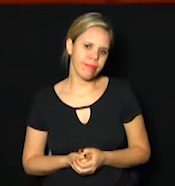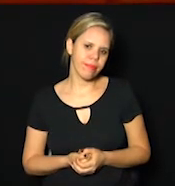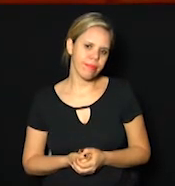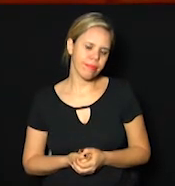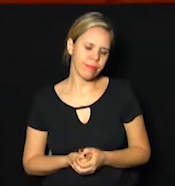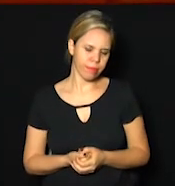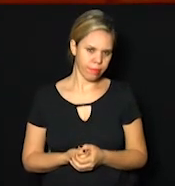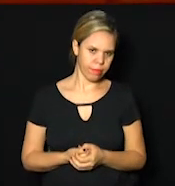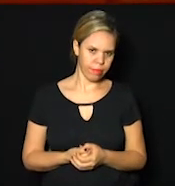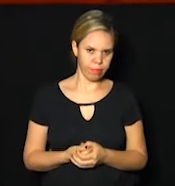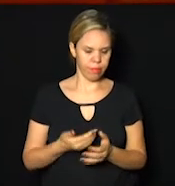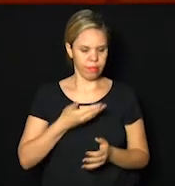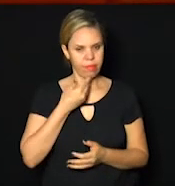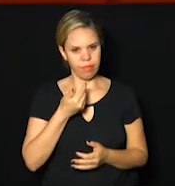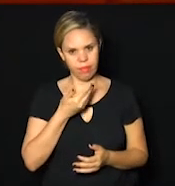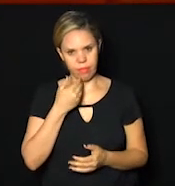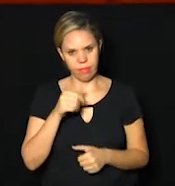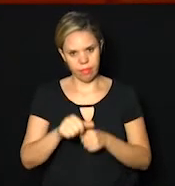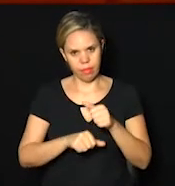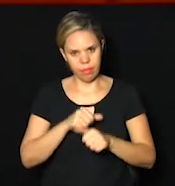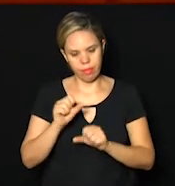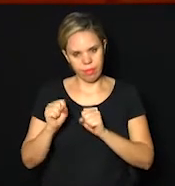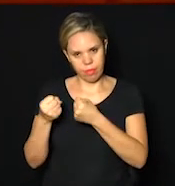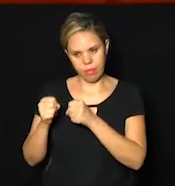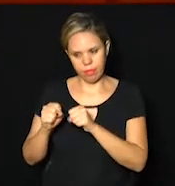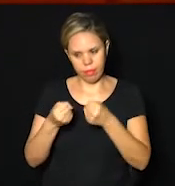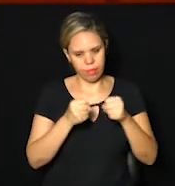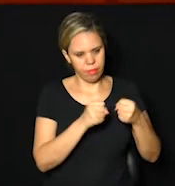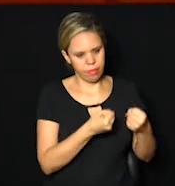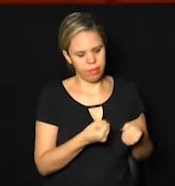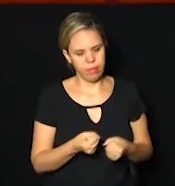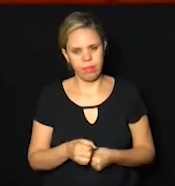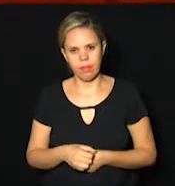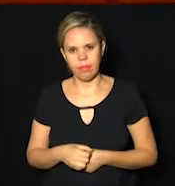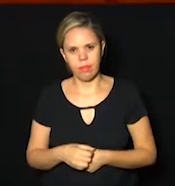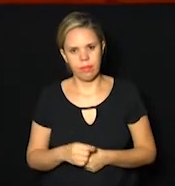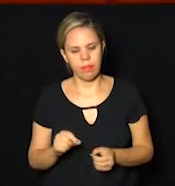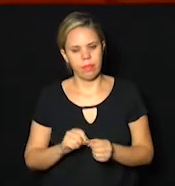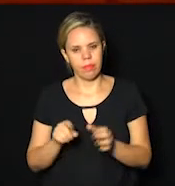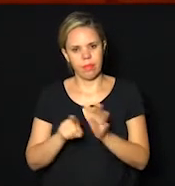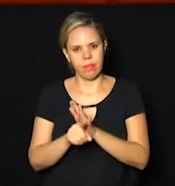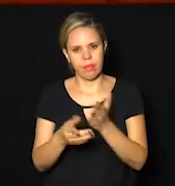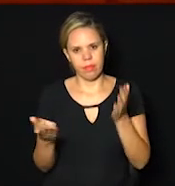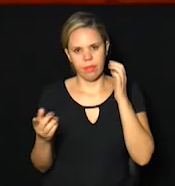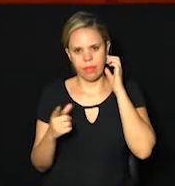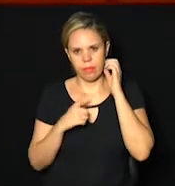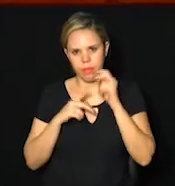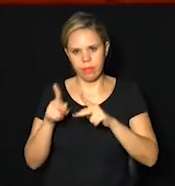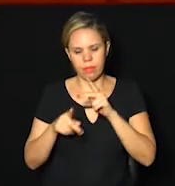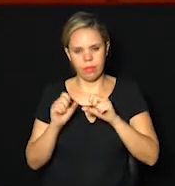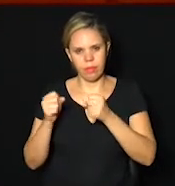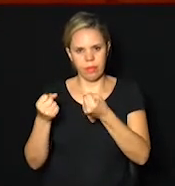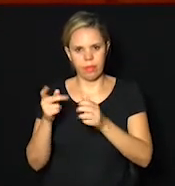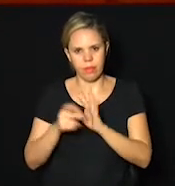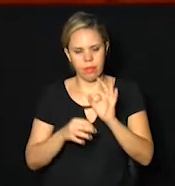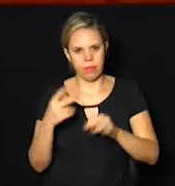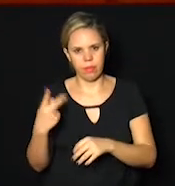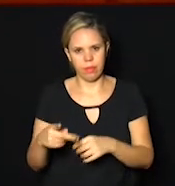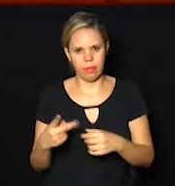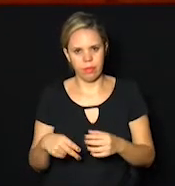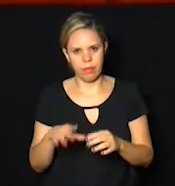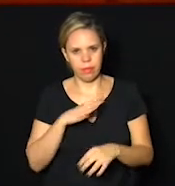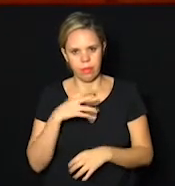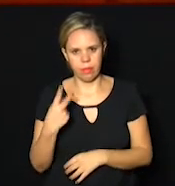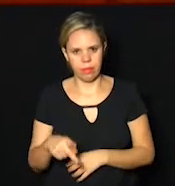é a maneira mais fácil de elas se transformarem em defensores. E aí eu faço uma pergunta para vocês. Você tem defensor? O teu projeto político aí na sua cidade